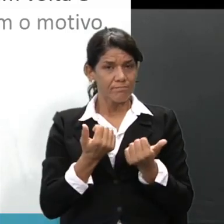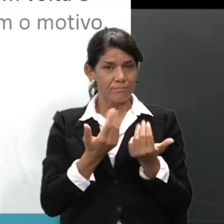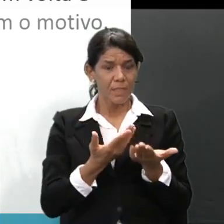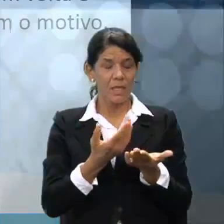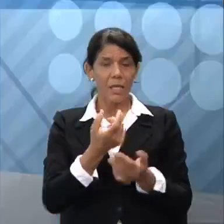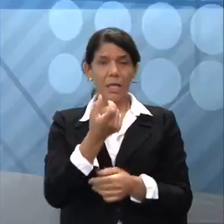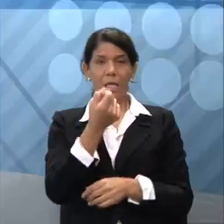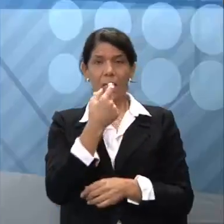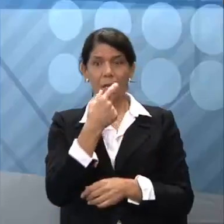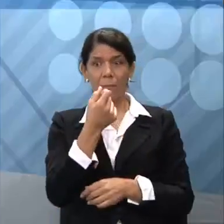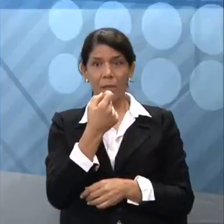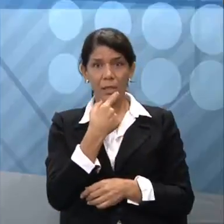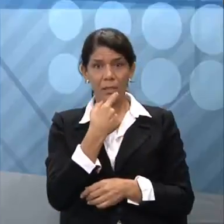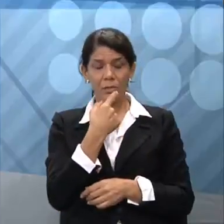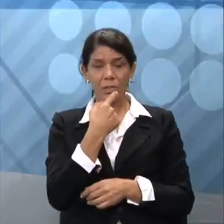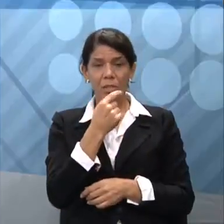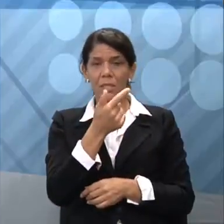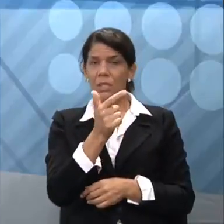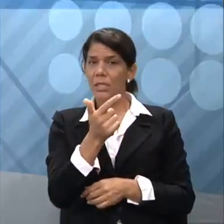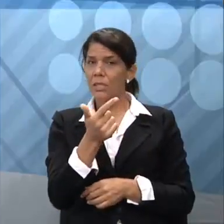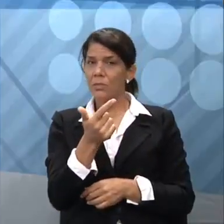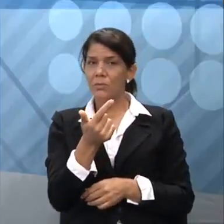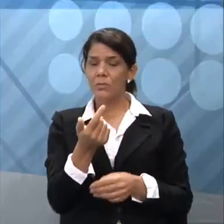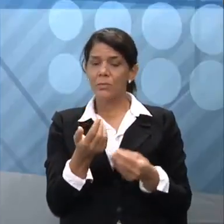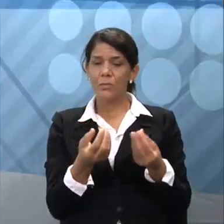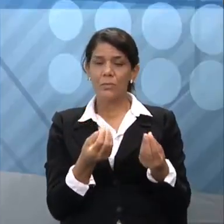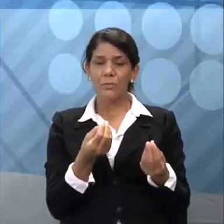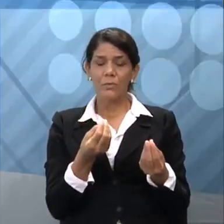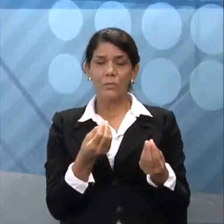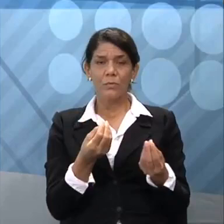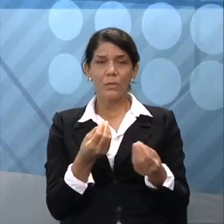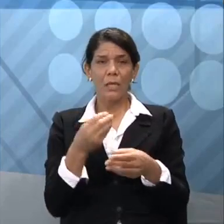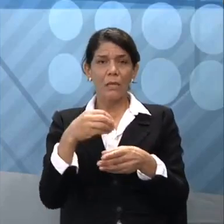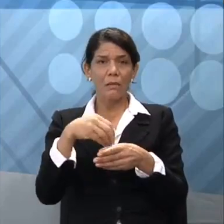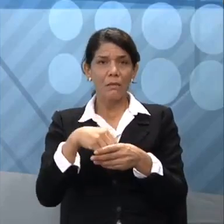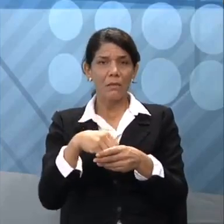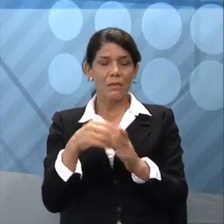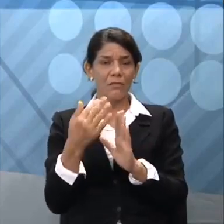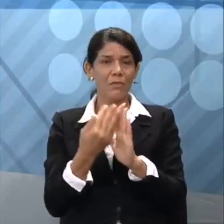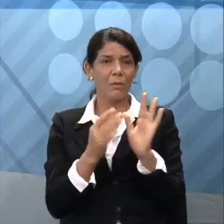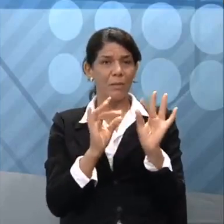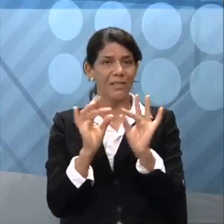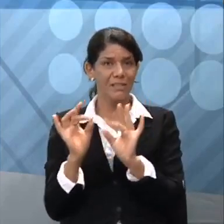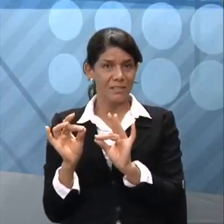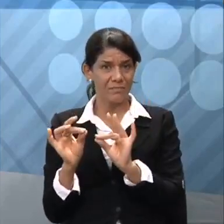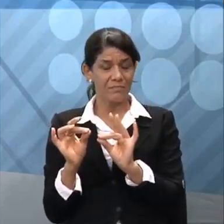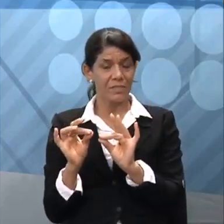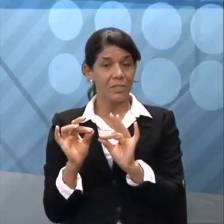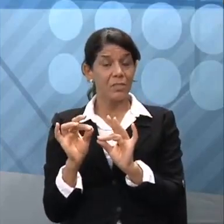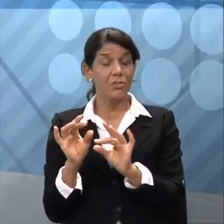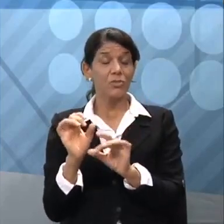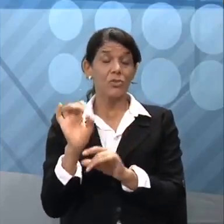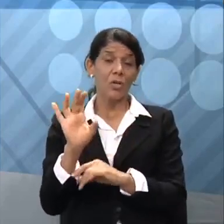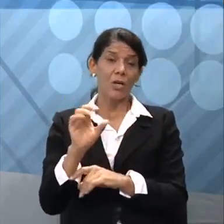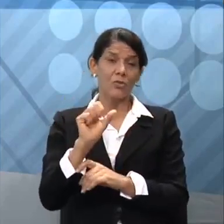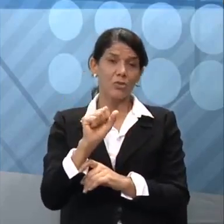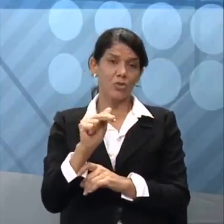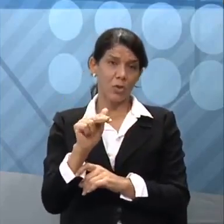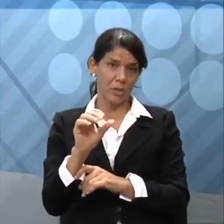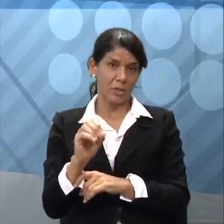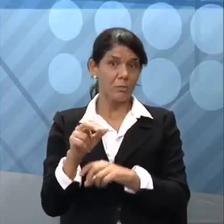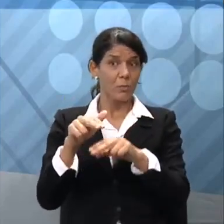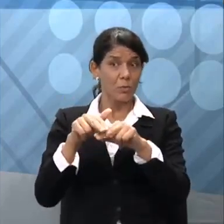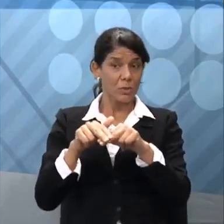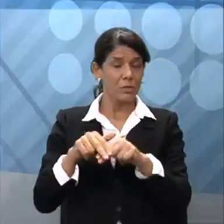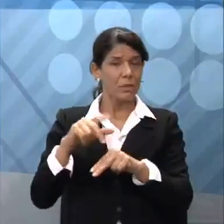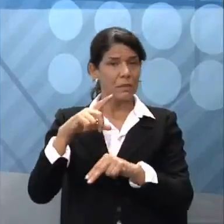administrar medicamentos que não estão disponíveis na forma líquida, e sim na sólida. e,